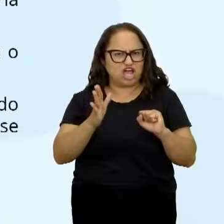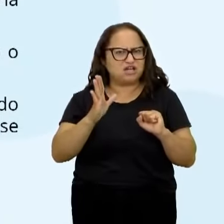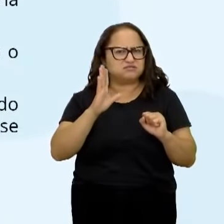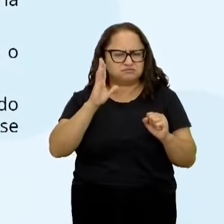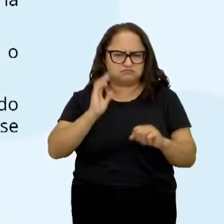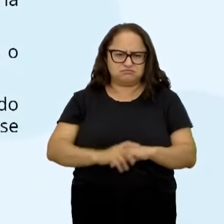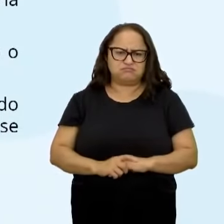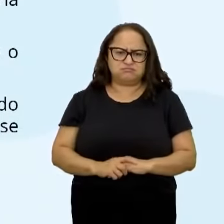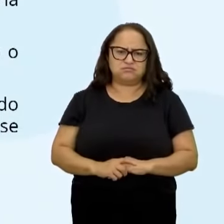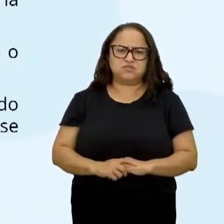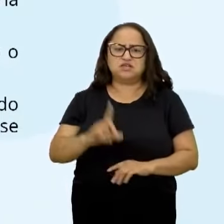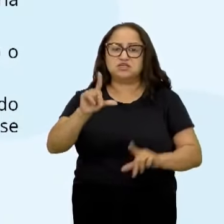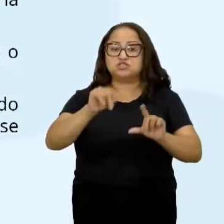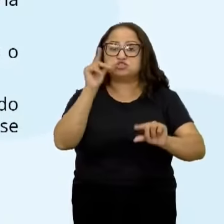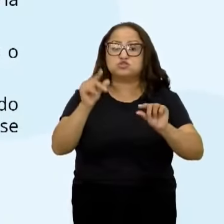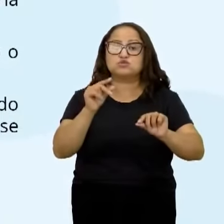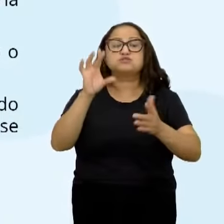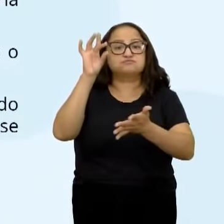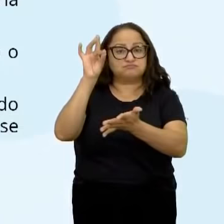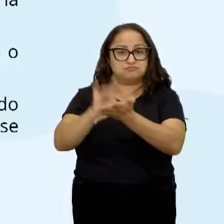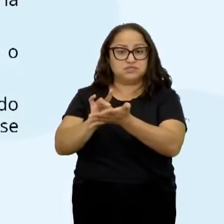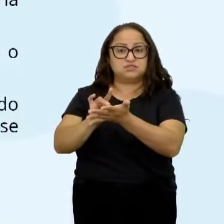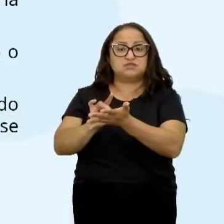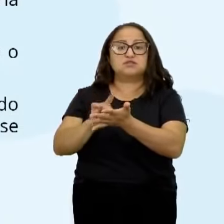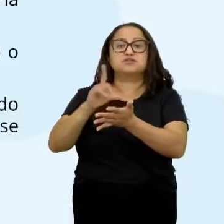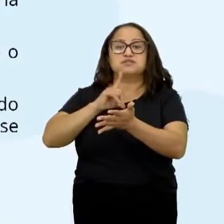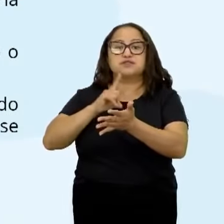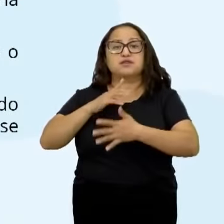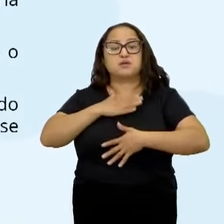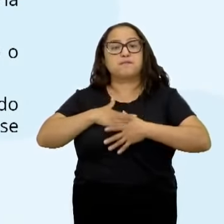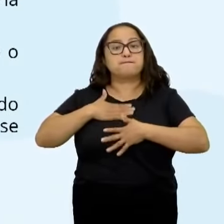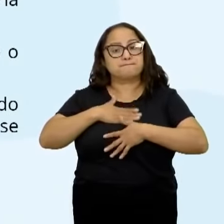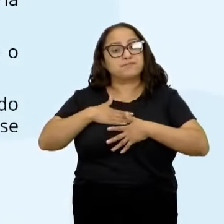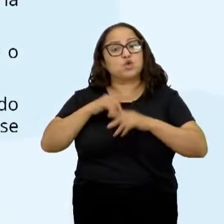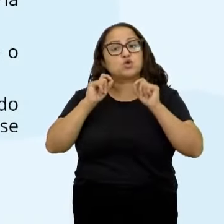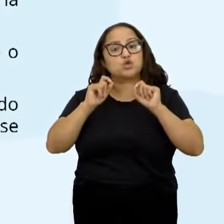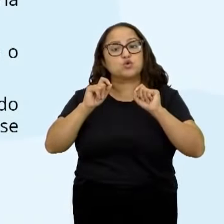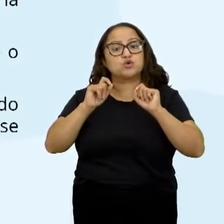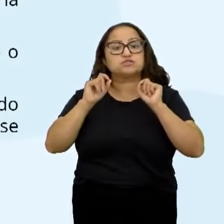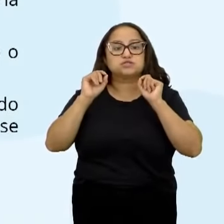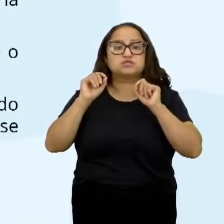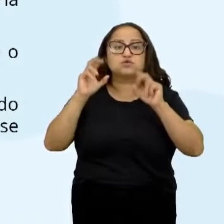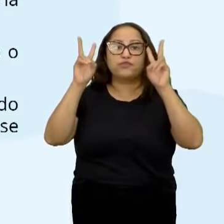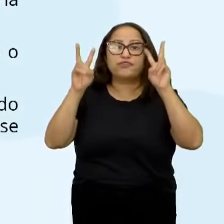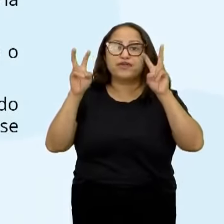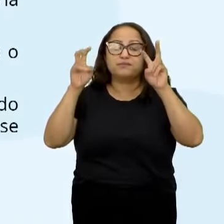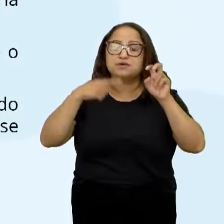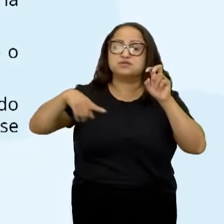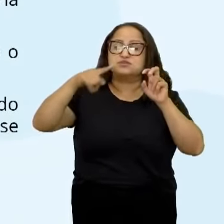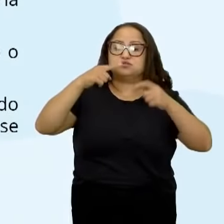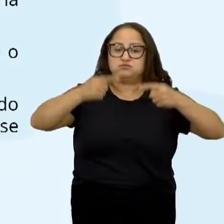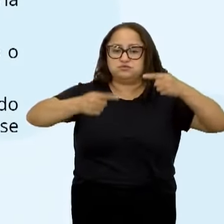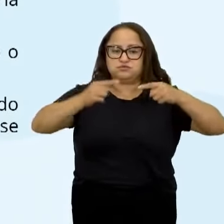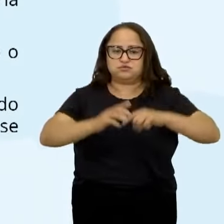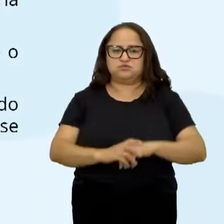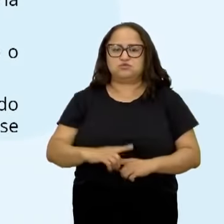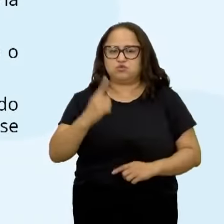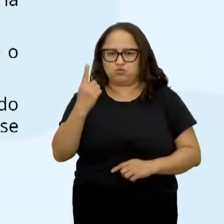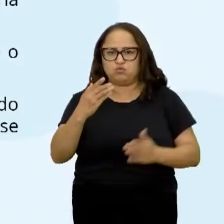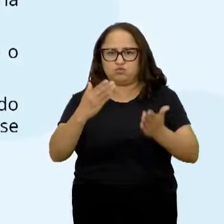automático tá escolha as afirmativas que correspondem às suas preferências quanto ao assunto que estamos discutindo se